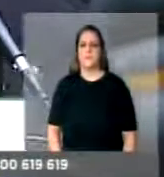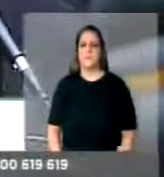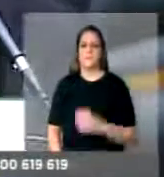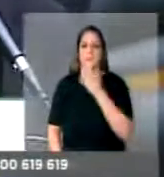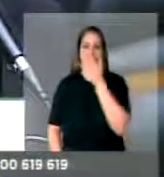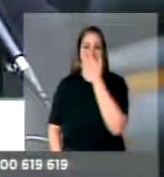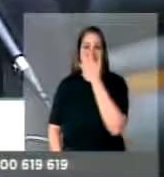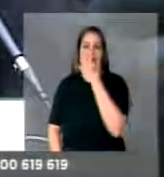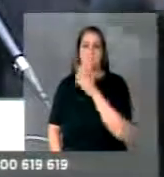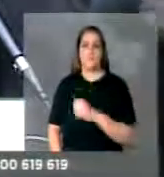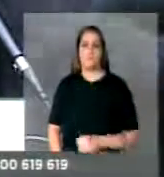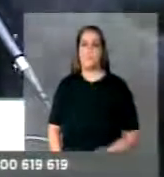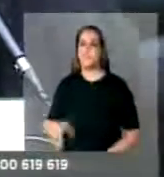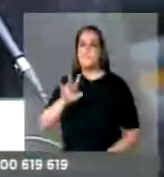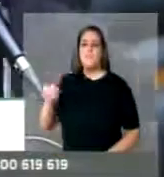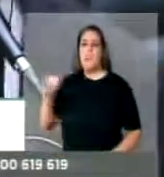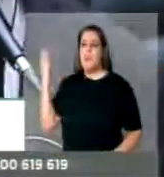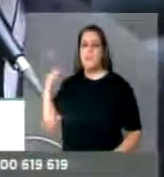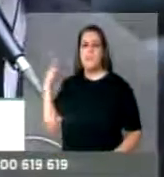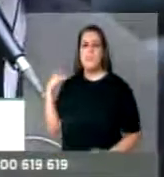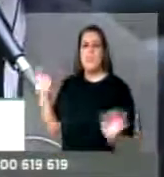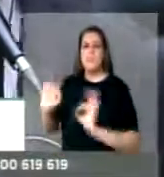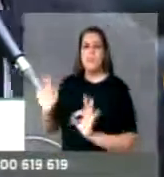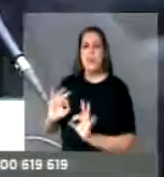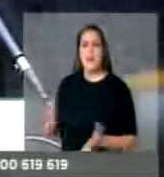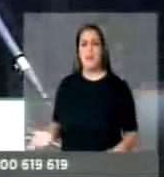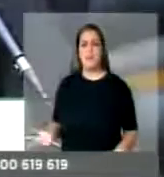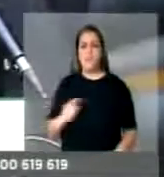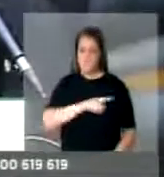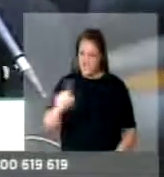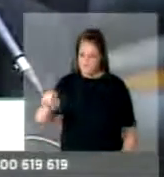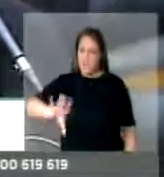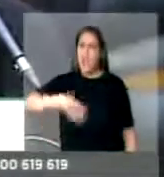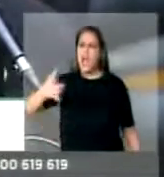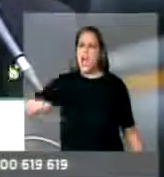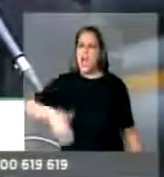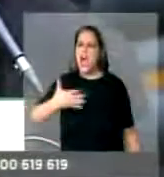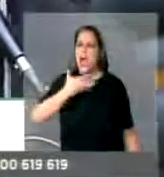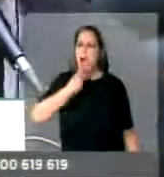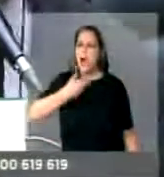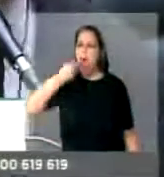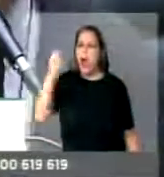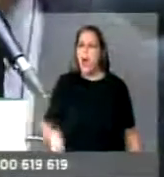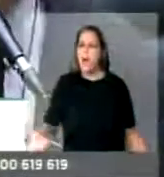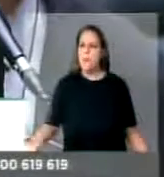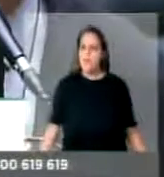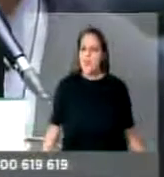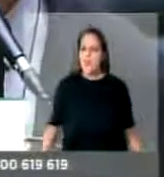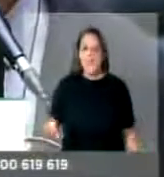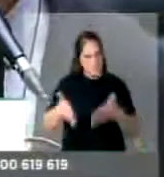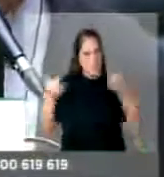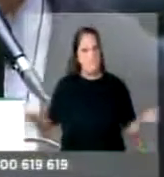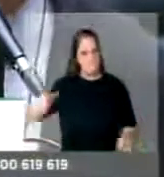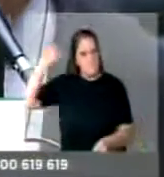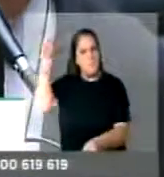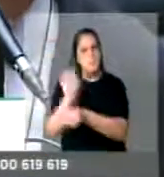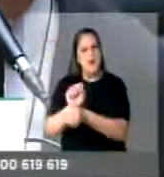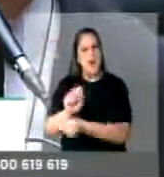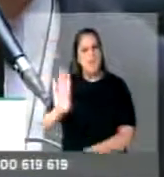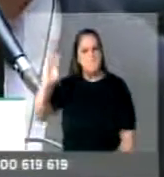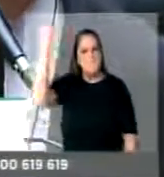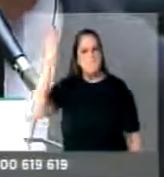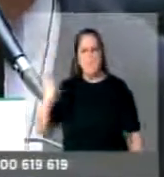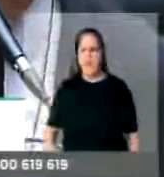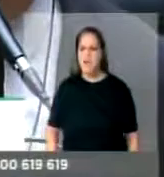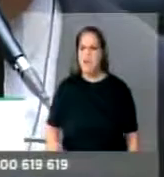atrás. Tenham coragem, sejam homens, parem de hipocrisia. É isso que eu